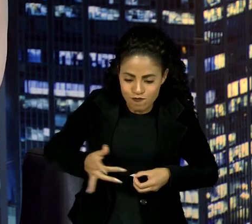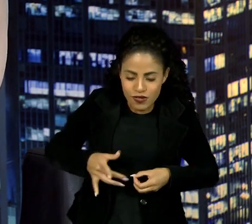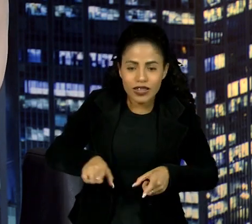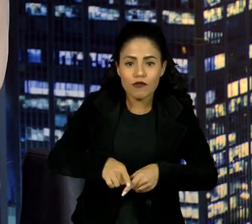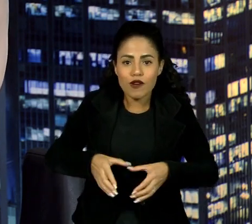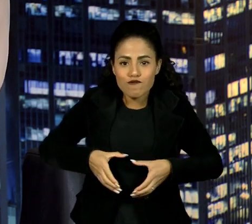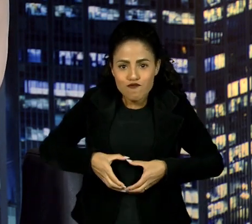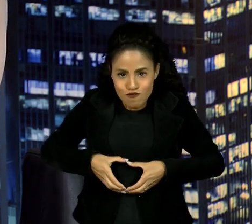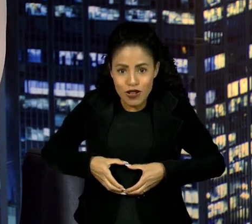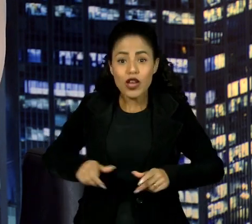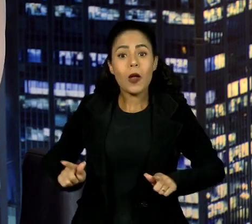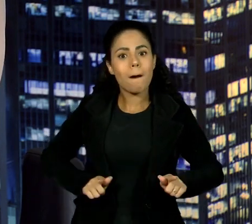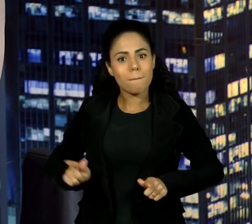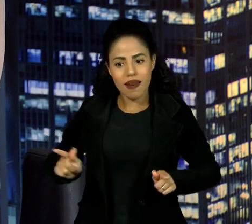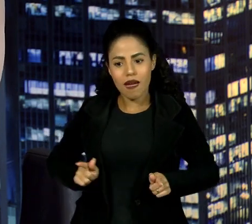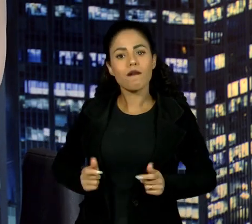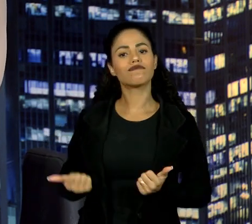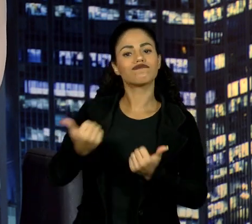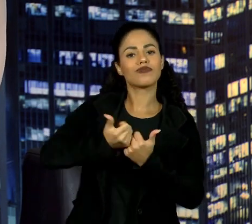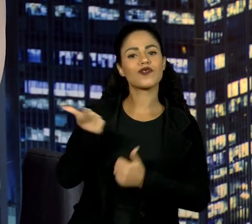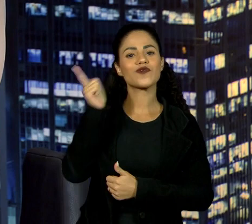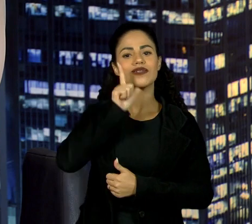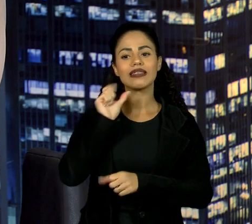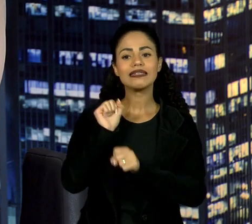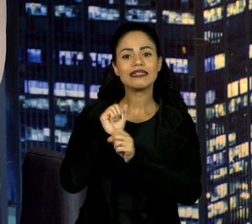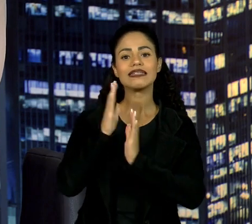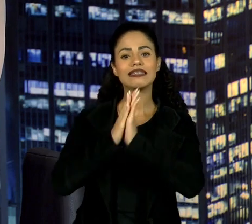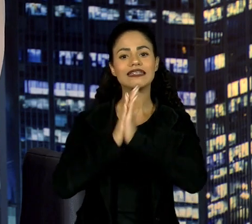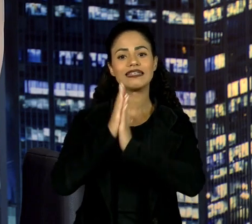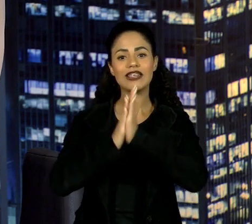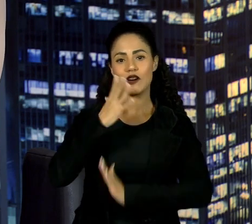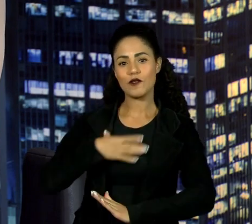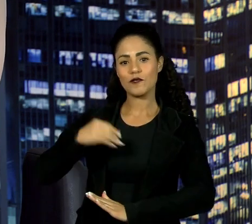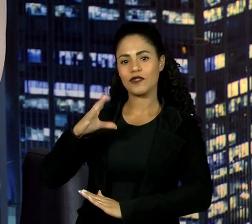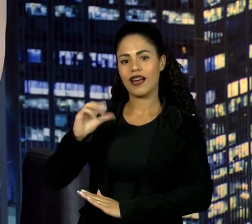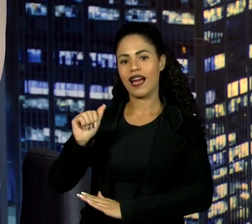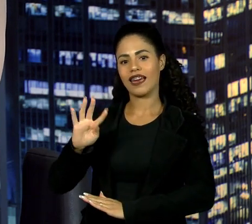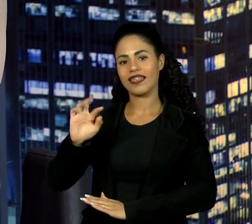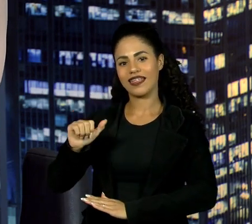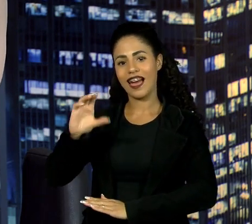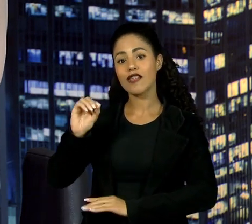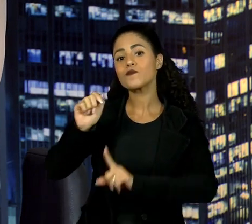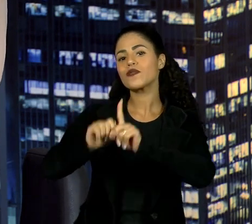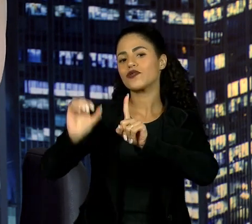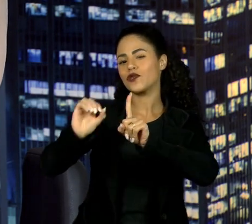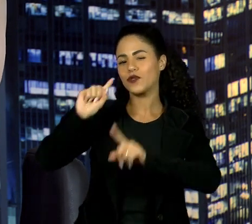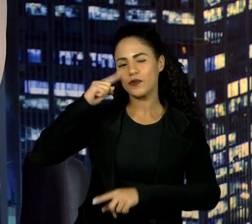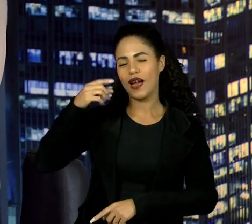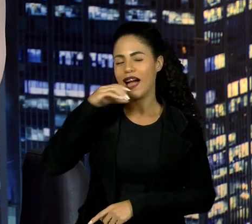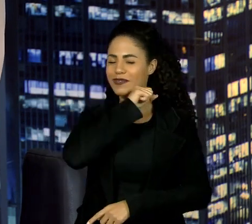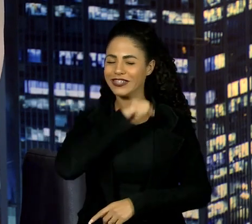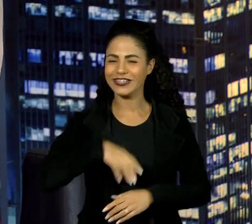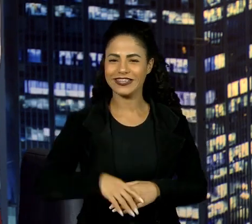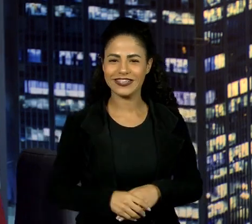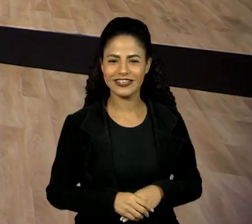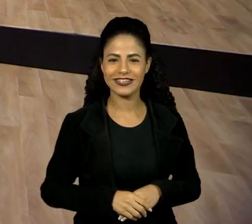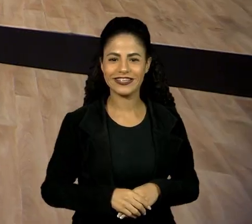de substituição de uma prima, eles esperam a chegada do filho deles, o Caetano, para o começo de outubro. Não sai daí, a gente já